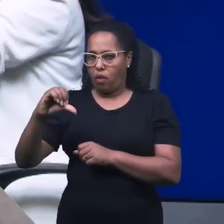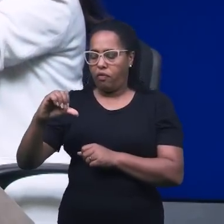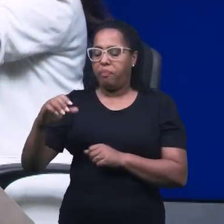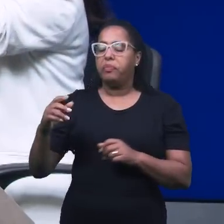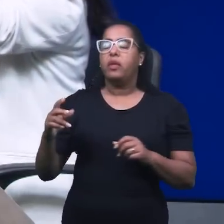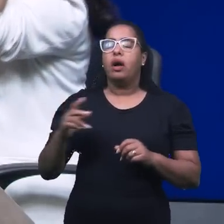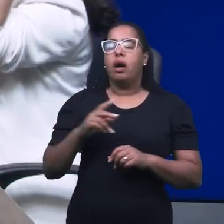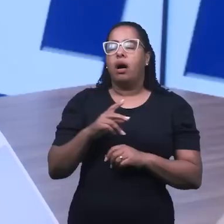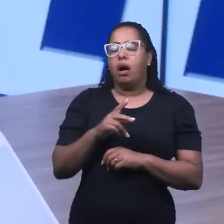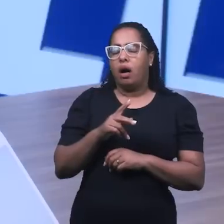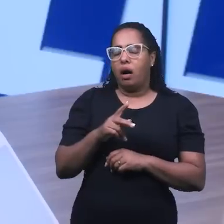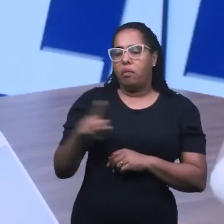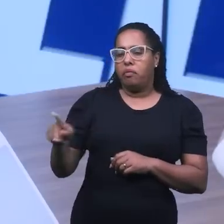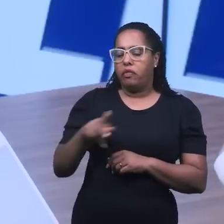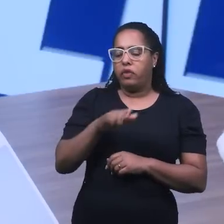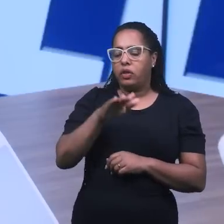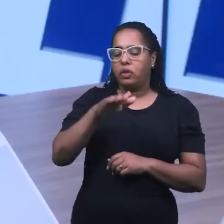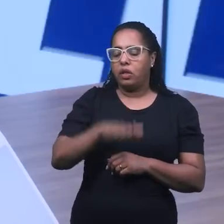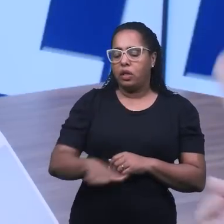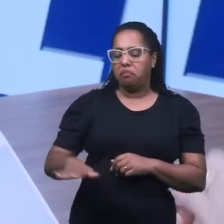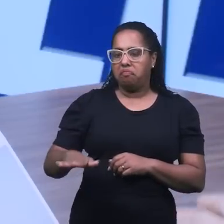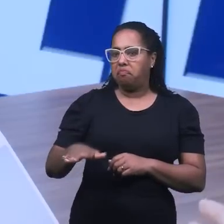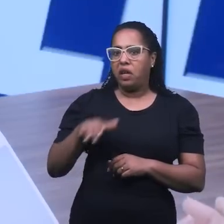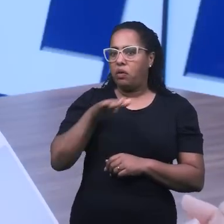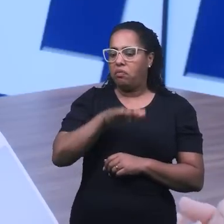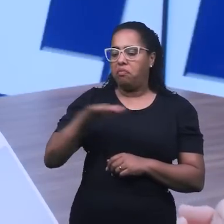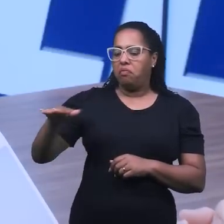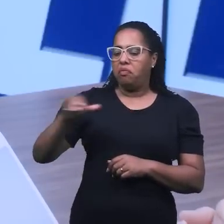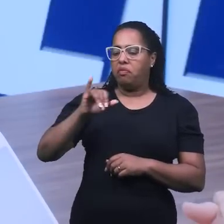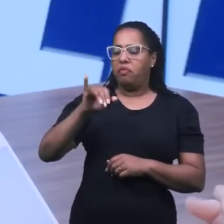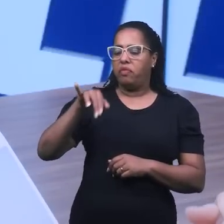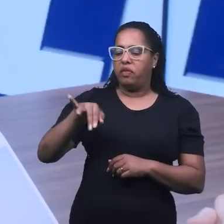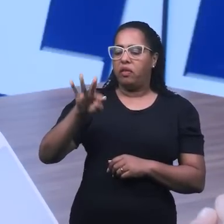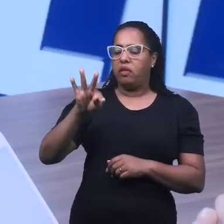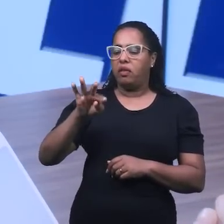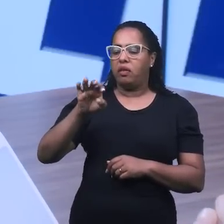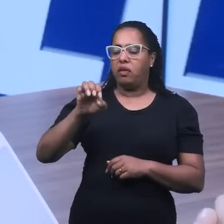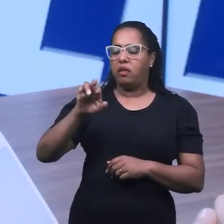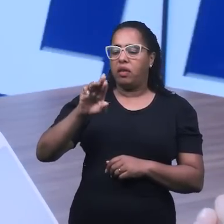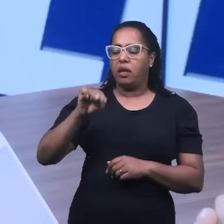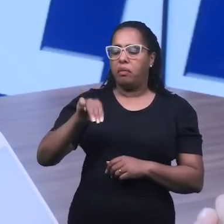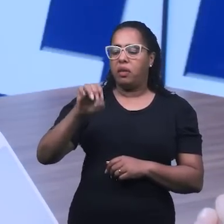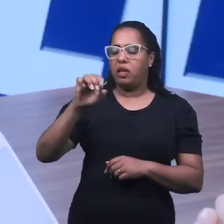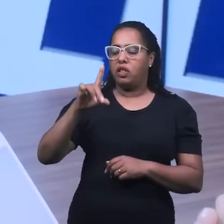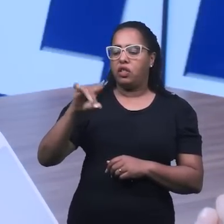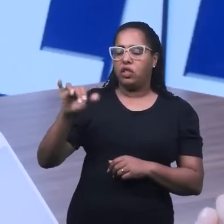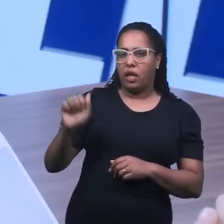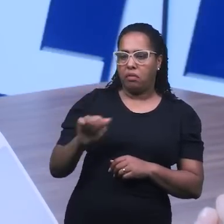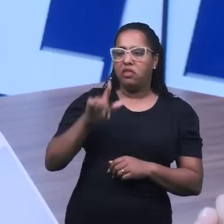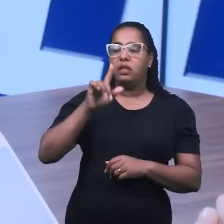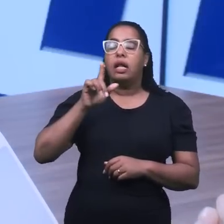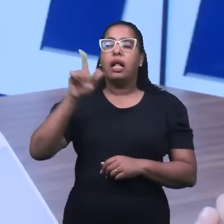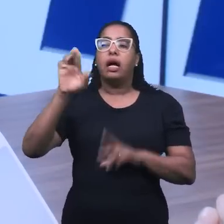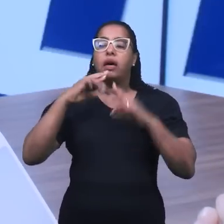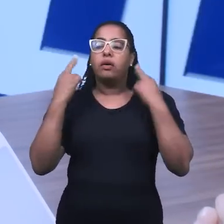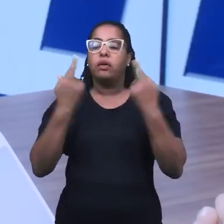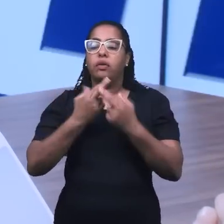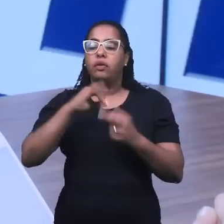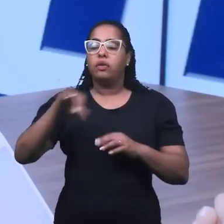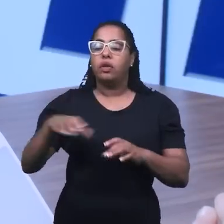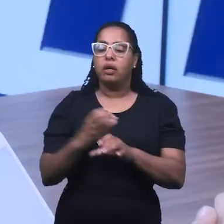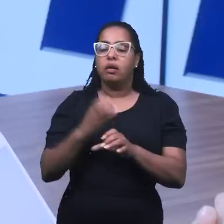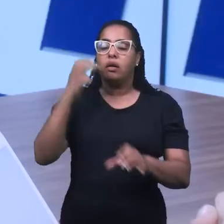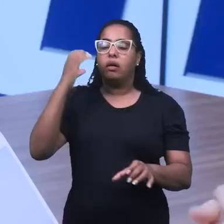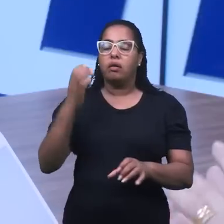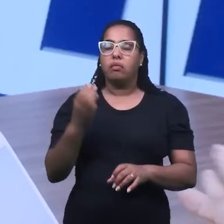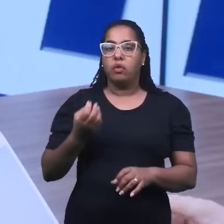E fui levantada pelo Senhor em 2009 e reuni em Jardim Camburi 3.